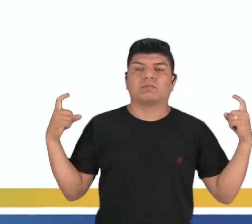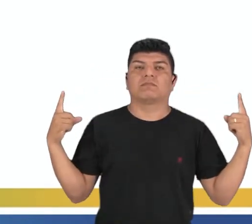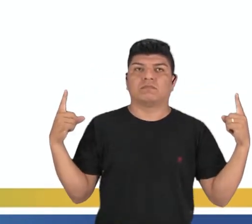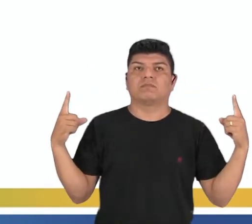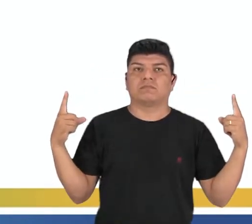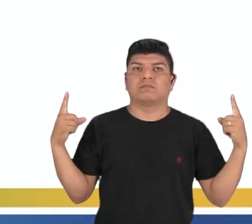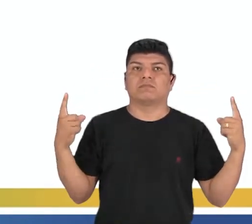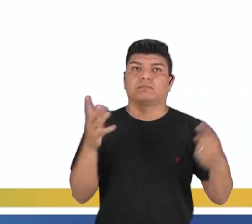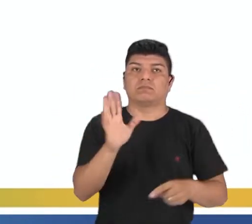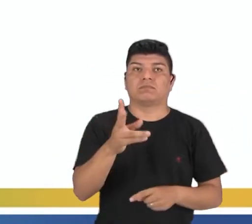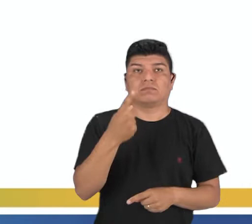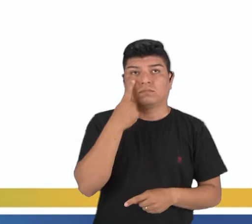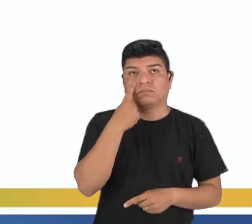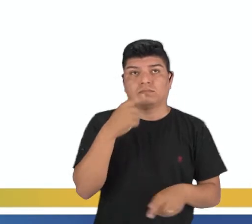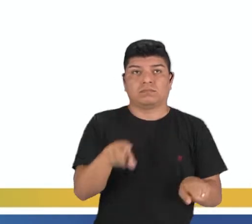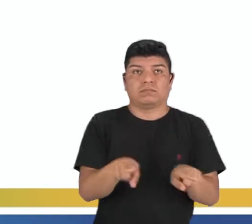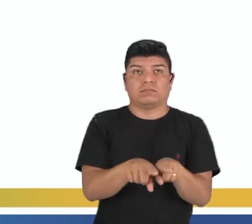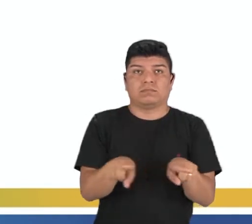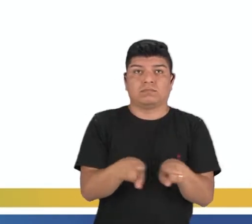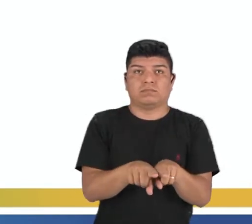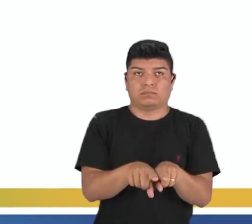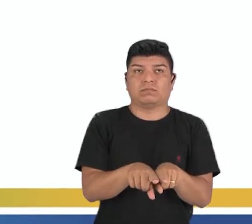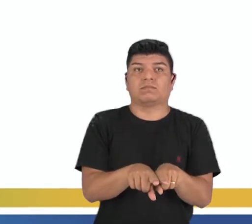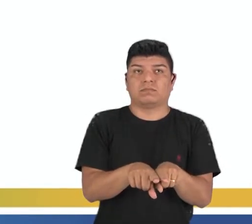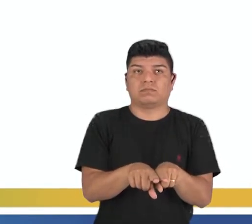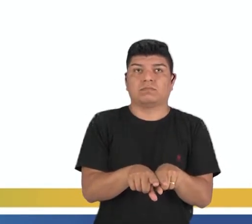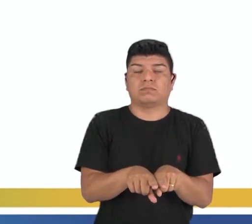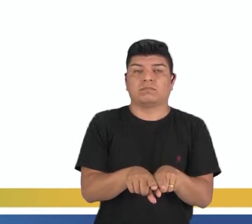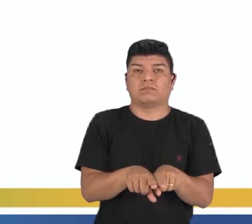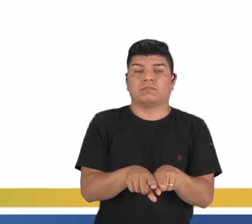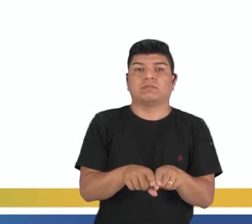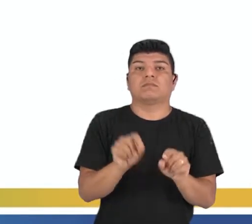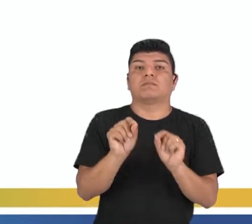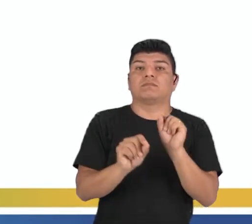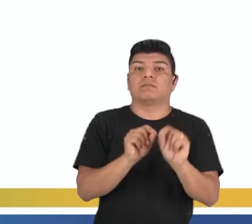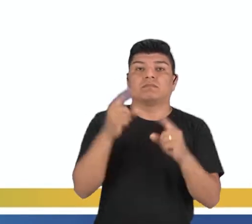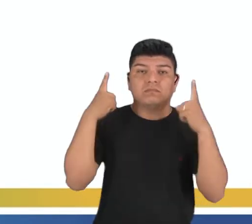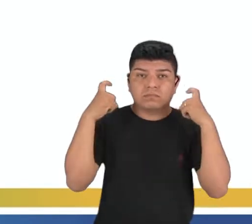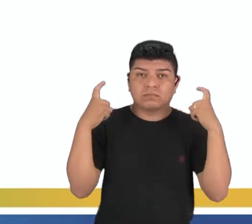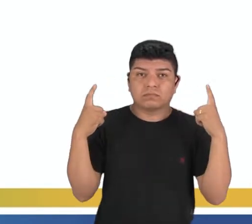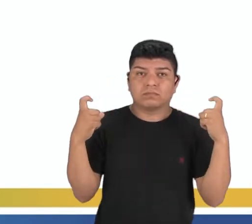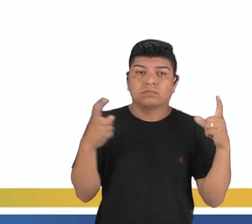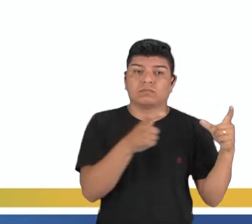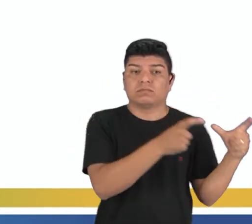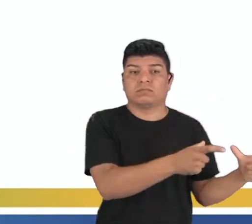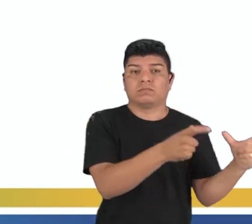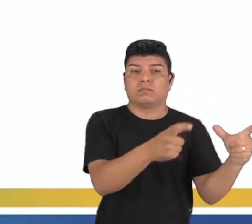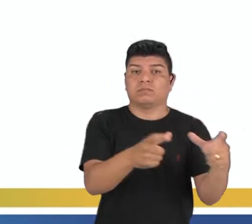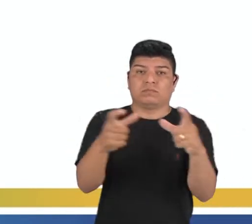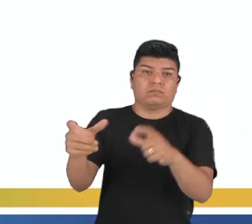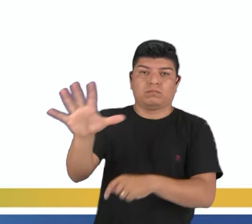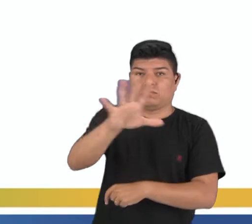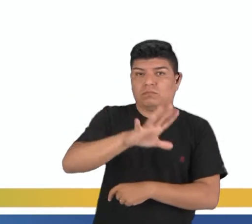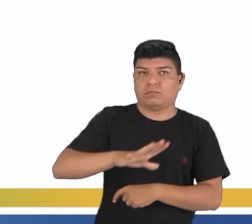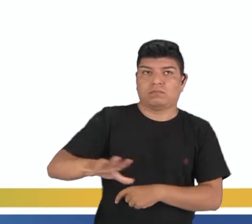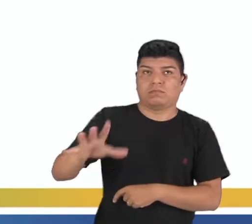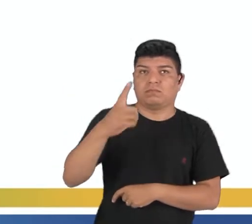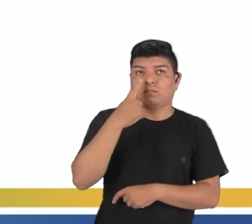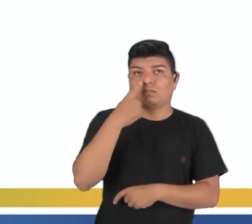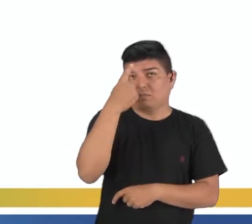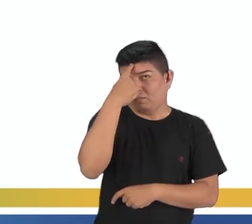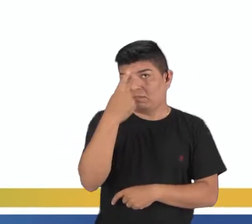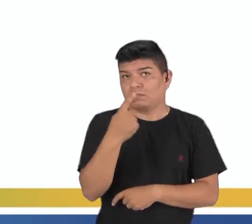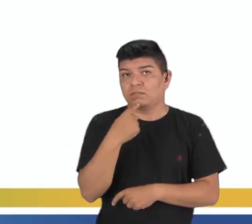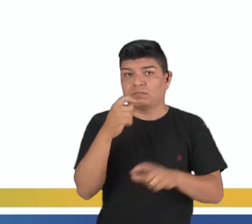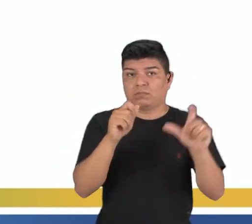Que nós já vimos também. Bem, a paisagem sonora são os sons do ambiente como um todo. Veja aí nessa imagem